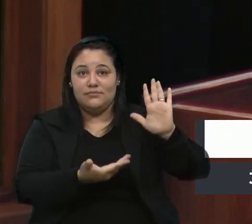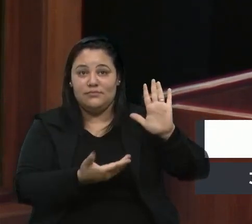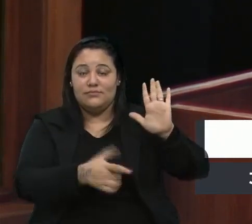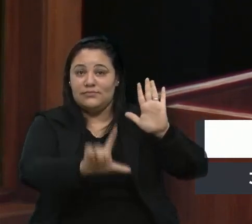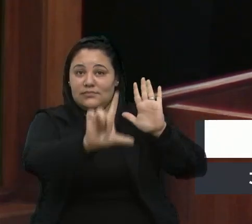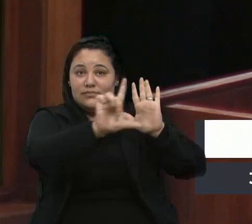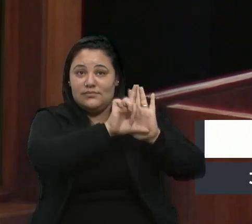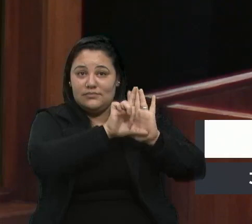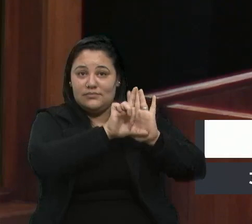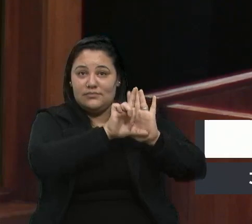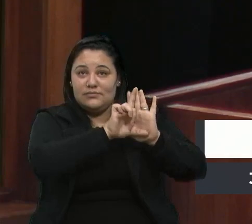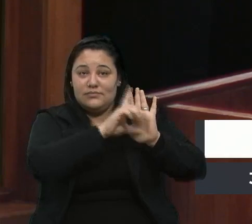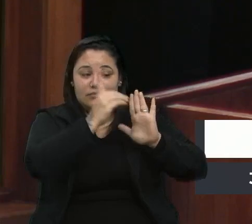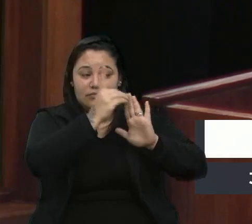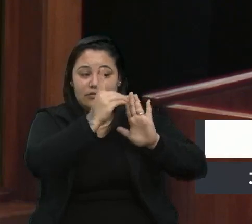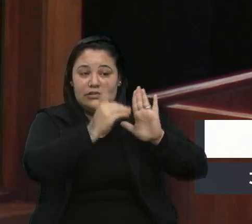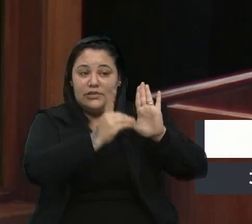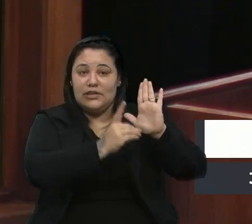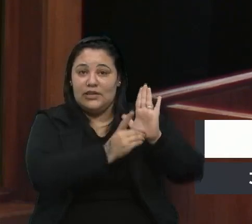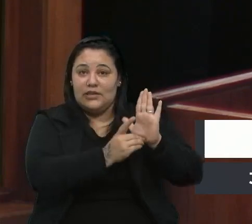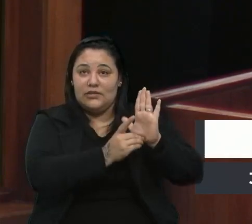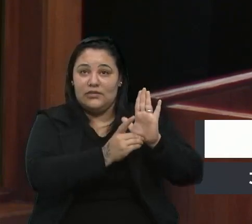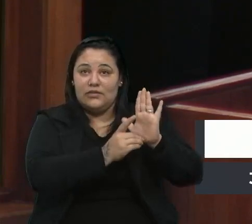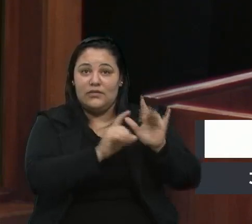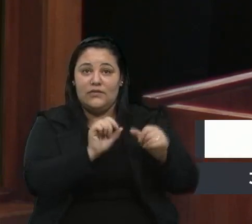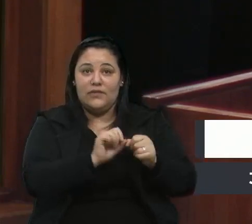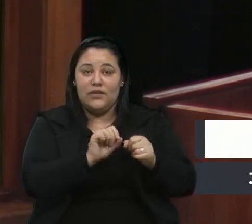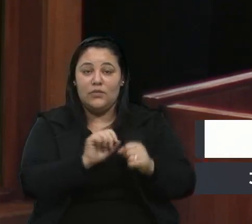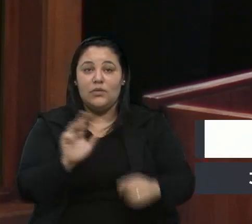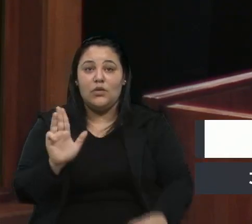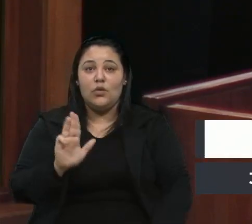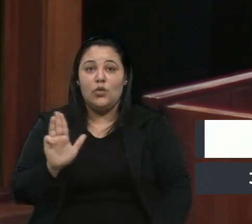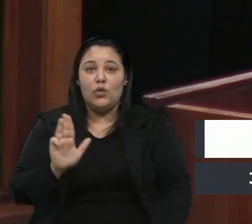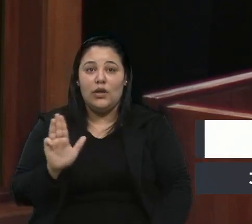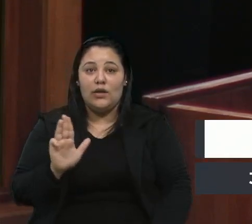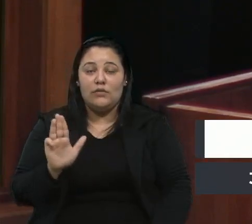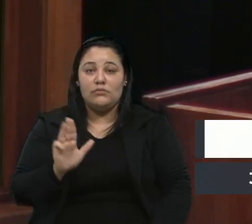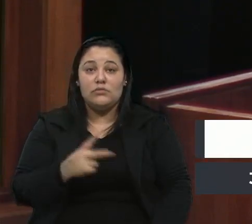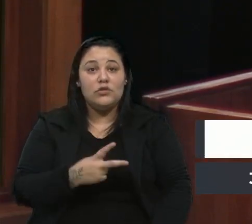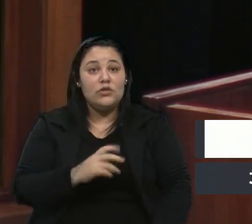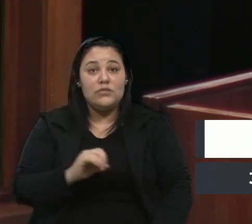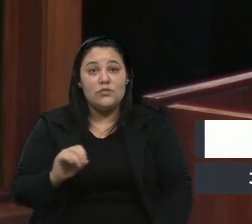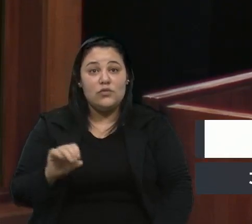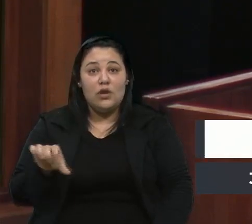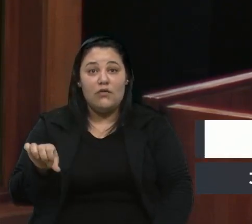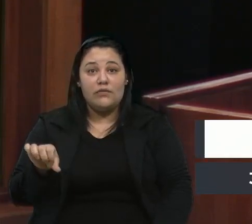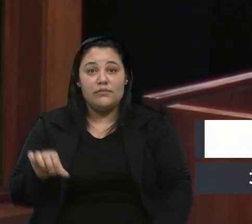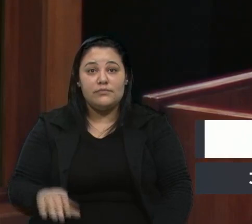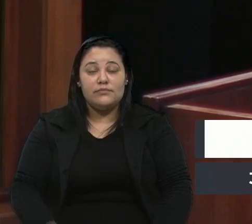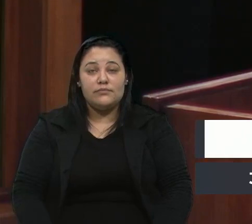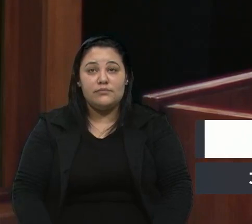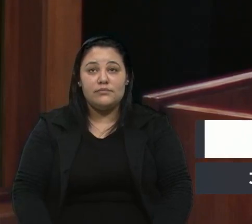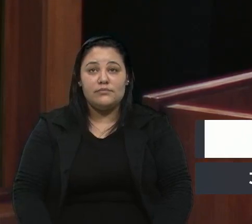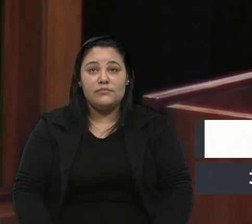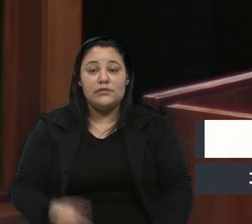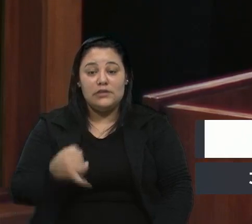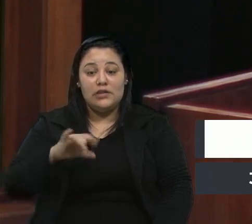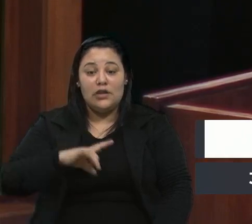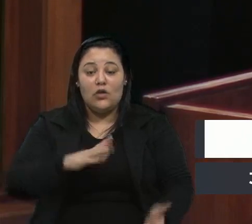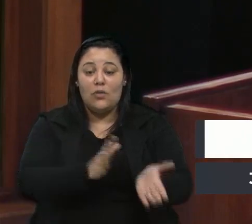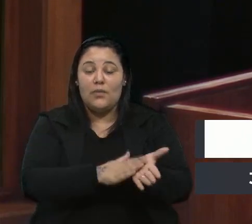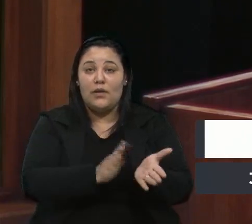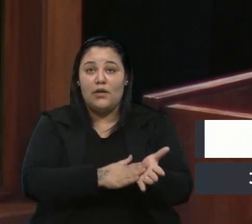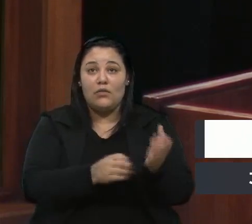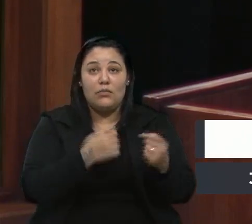Um decreto feito por Luiz Inácio Lula da Silva em 2009. Então, se tem que cobrar alguém, tem que cobrar o presidente